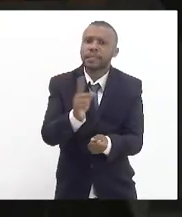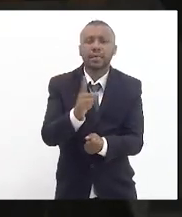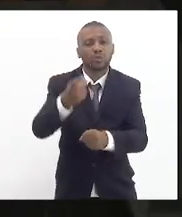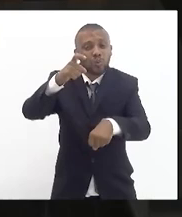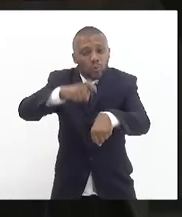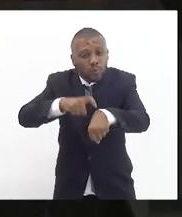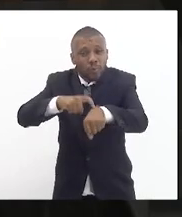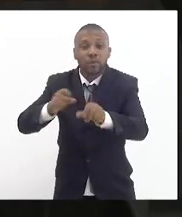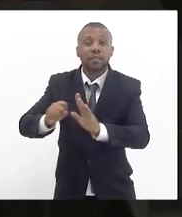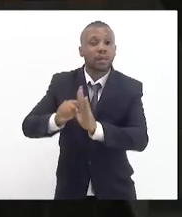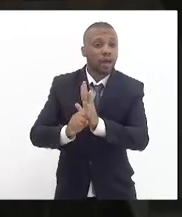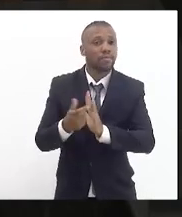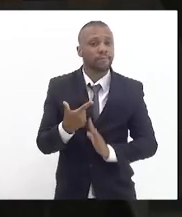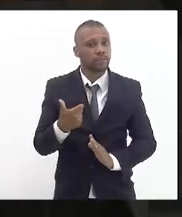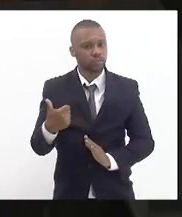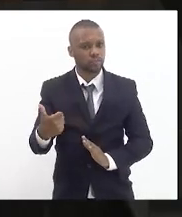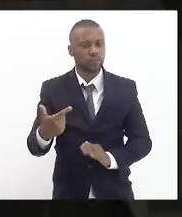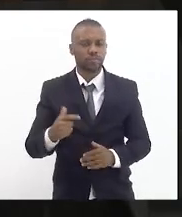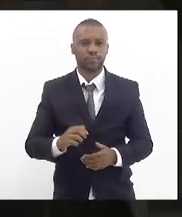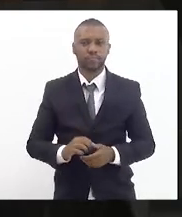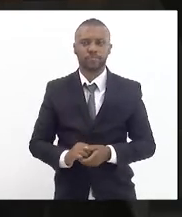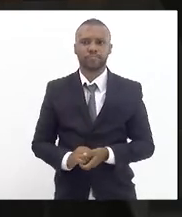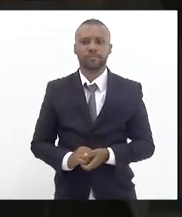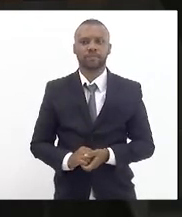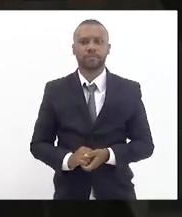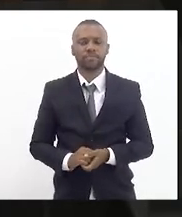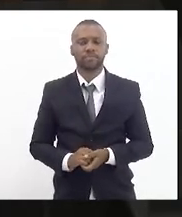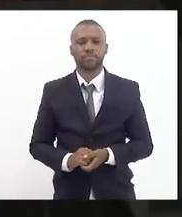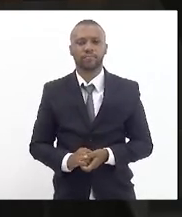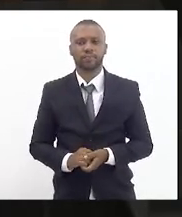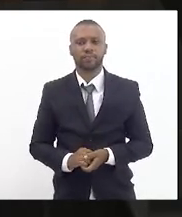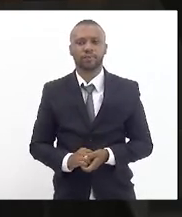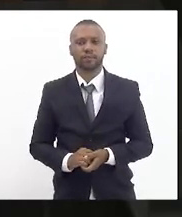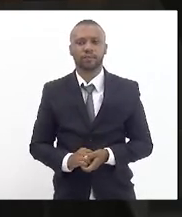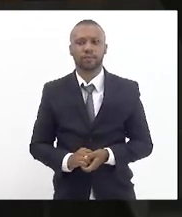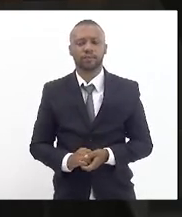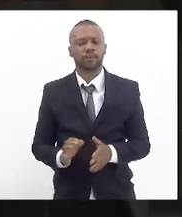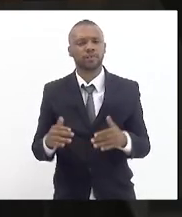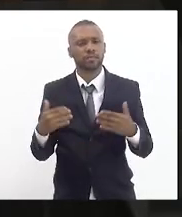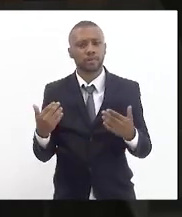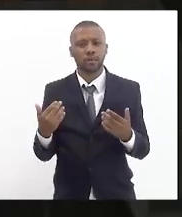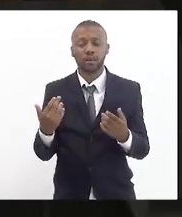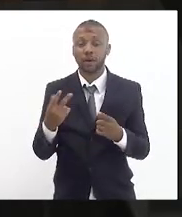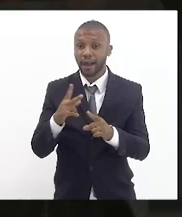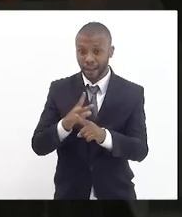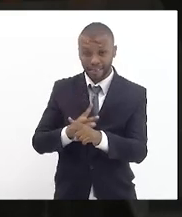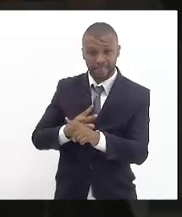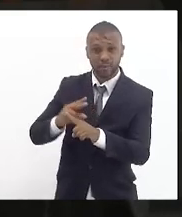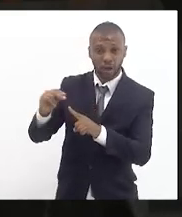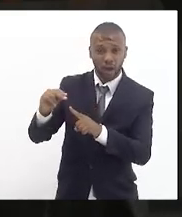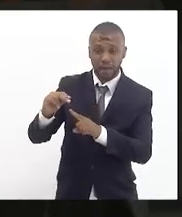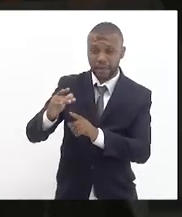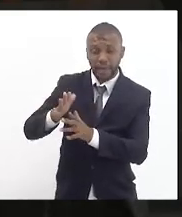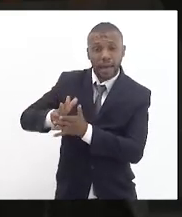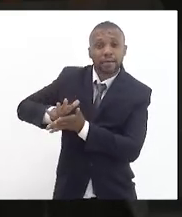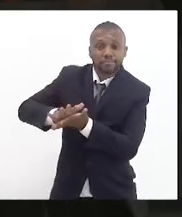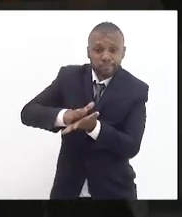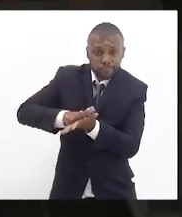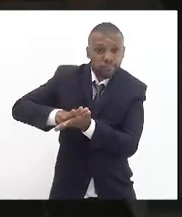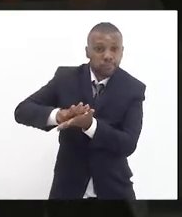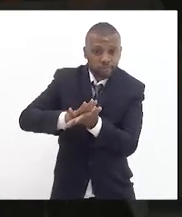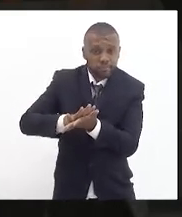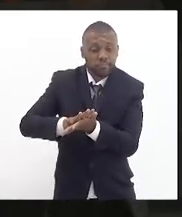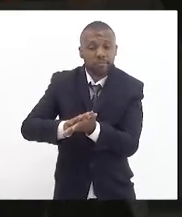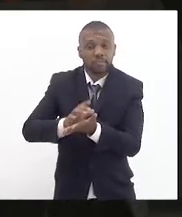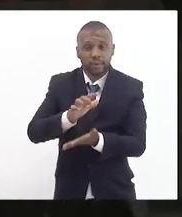século 21 então é a Vitória da grande rio ontem lá